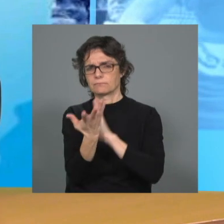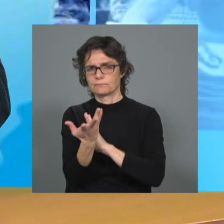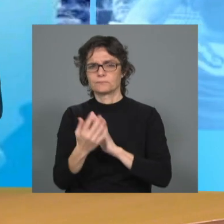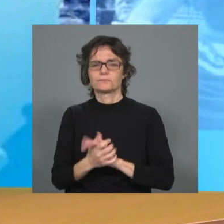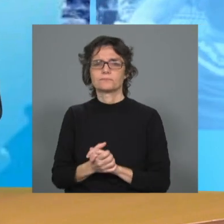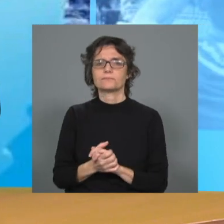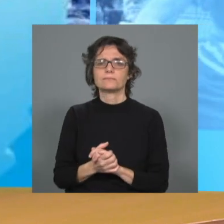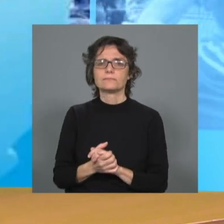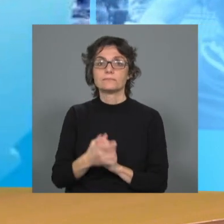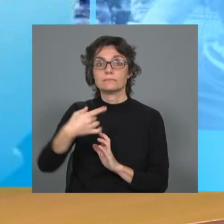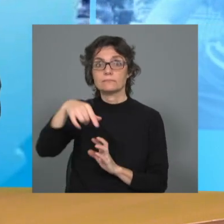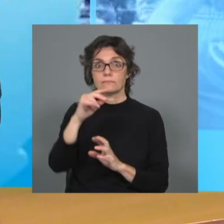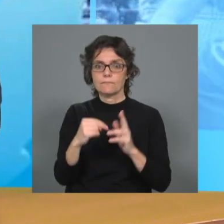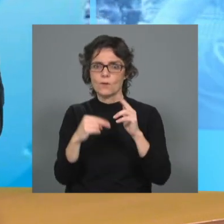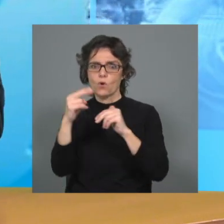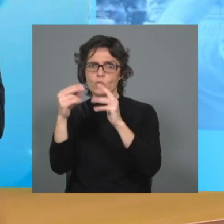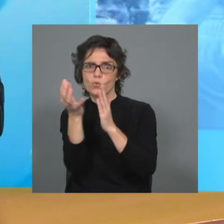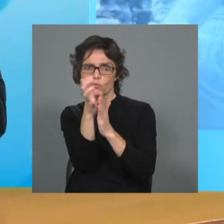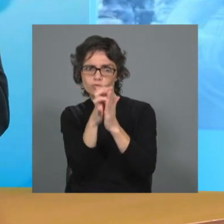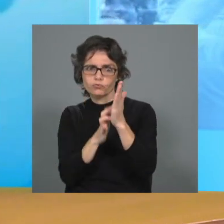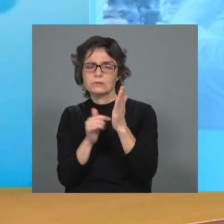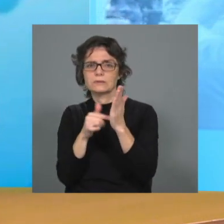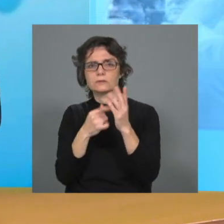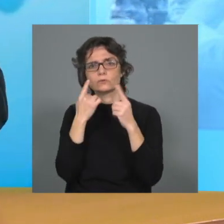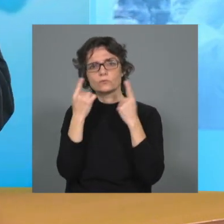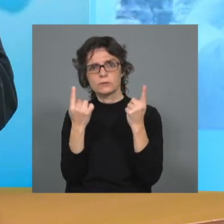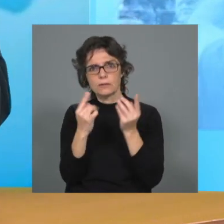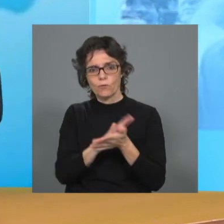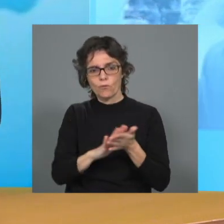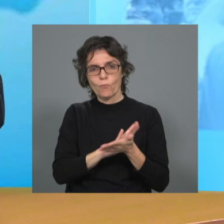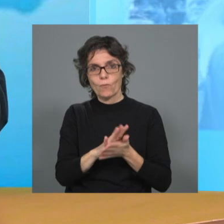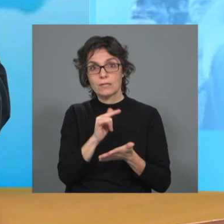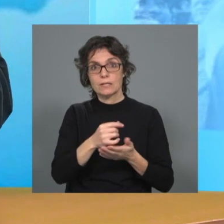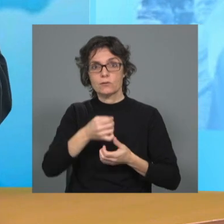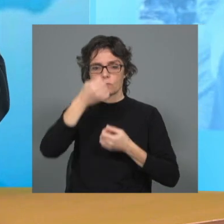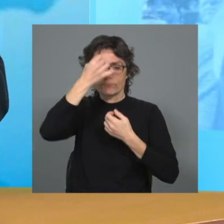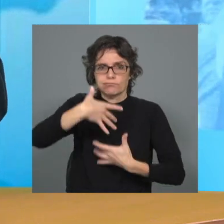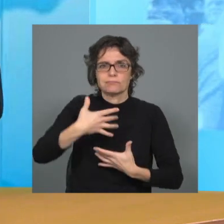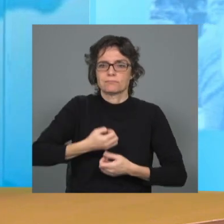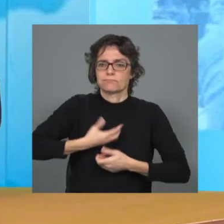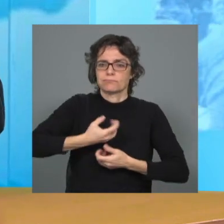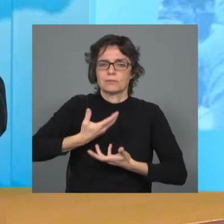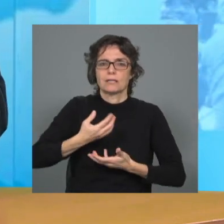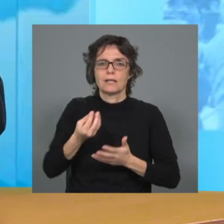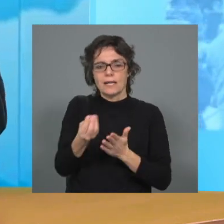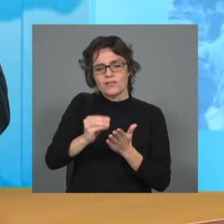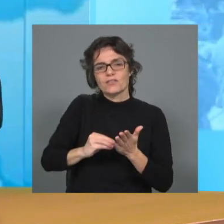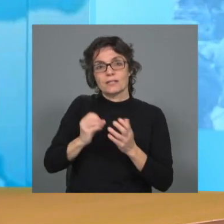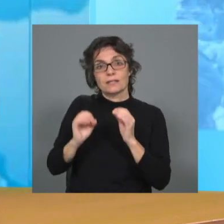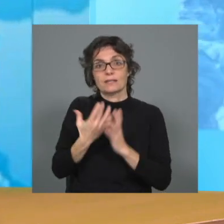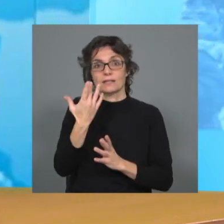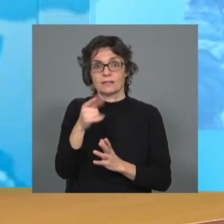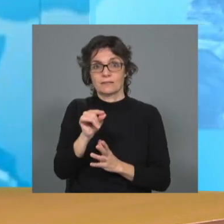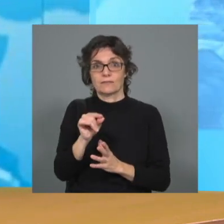E tivemos todo o processo de construção, digamos, do guião do espetáculo. Foi feito a partir justamente de improvisações, de exercícios de escrita criativa, em que